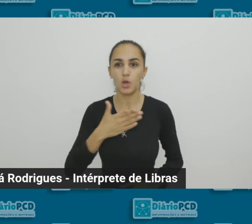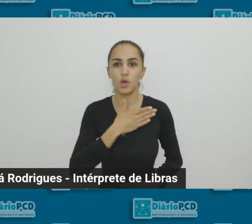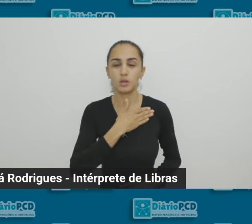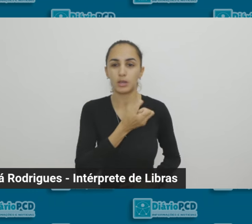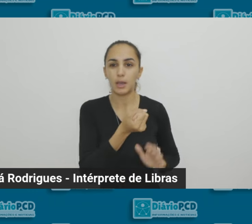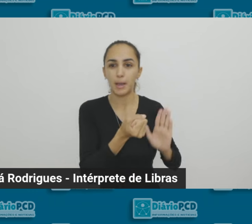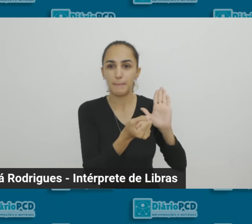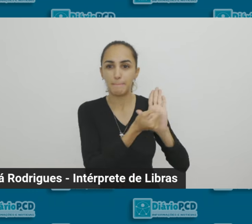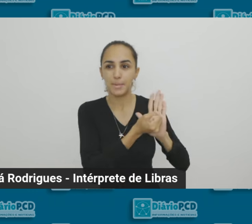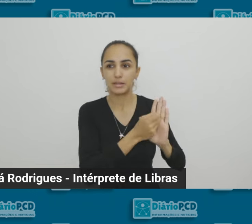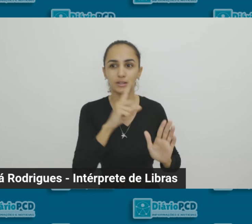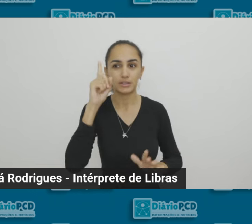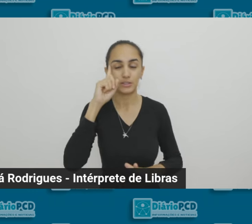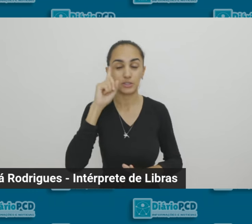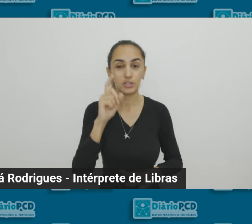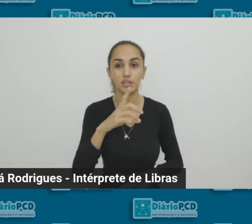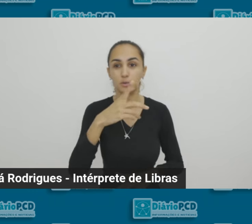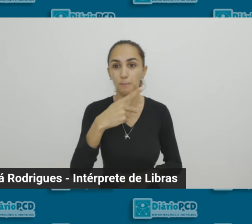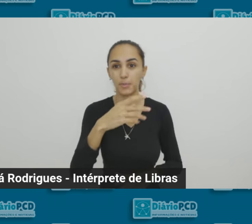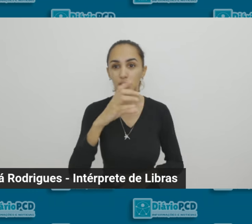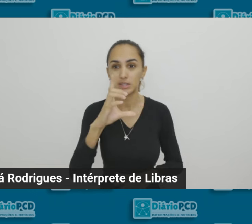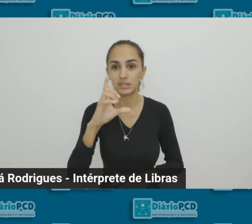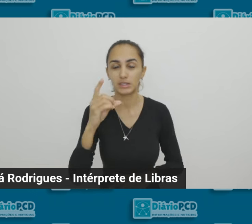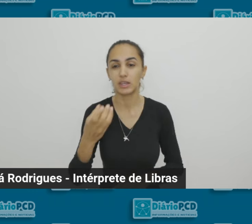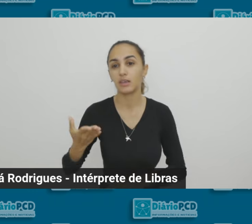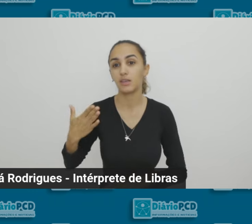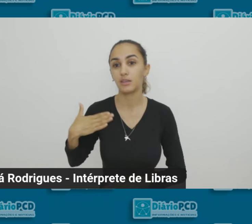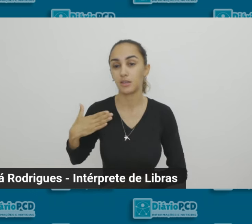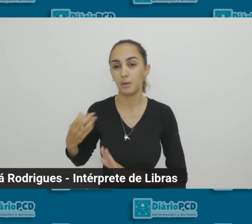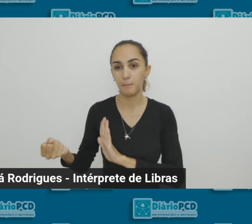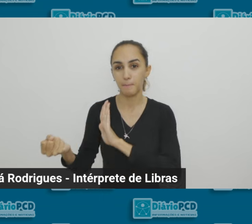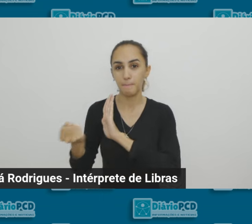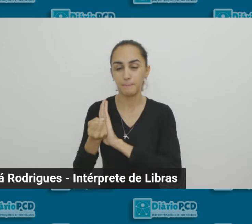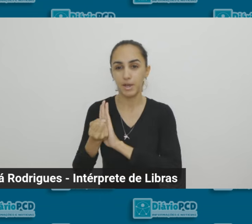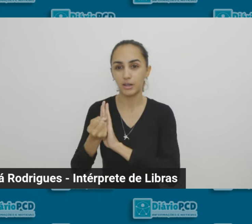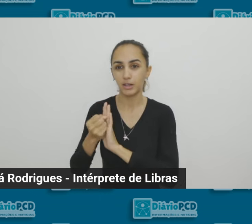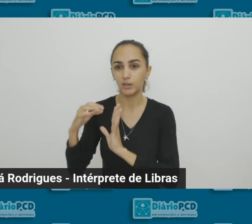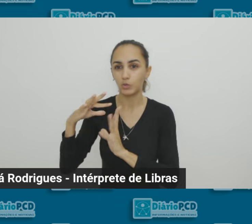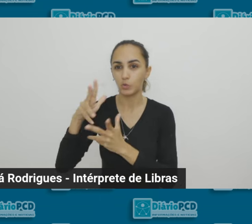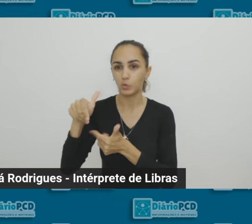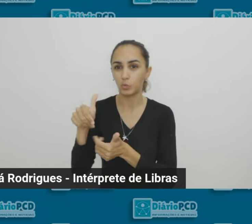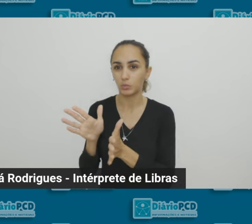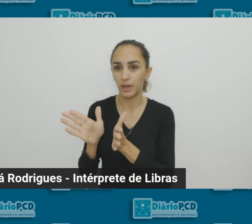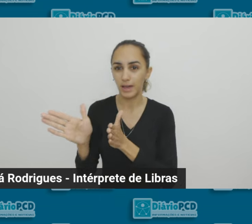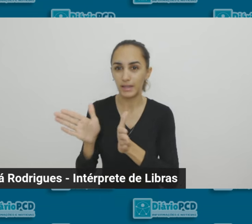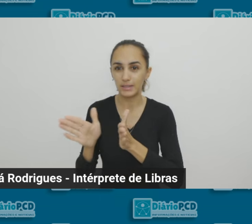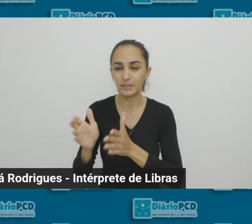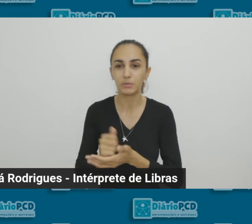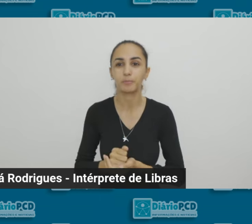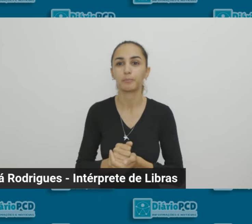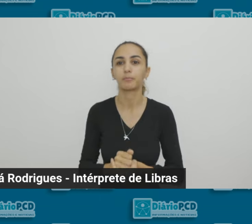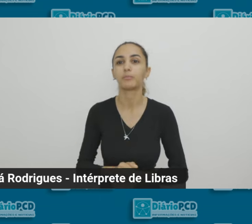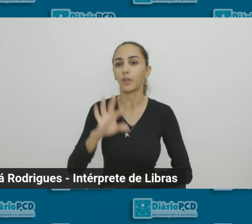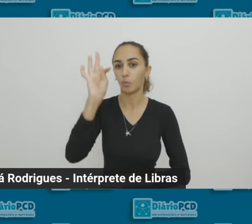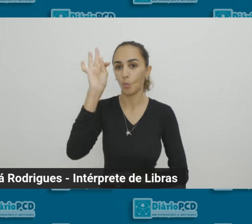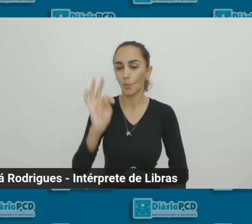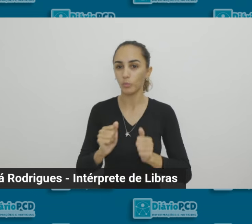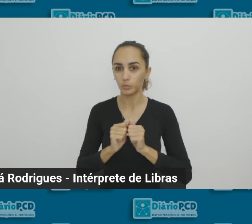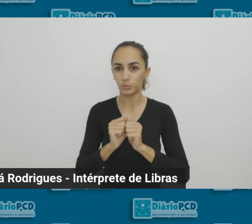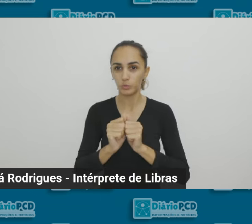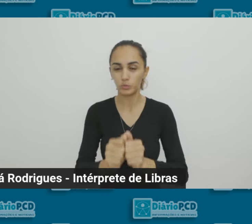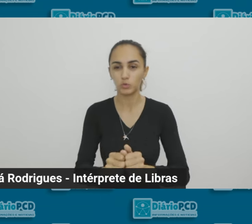Diário PCD, informações e notícias, e do lado esquerdo o símbolo universal da acessibilidade. A Tainá Rodrigues, que está comigo, é